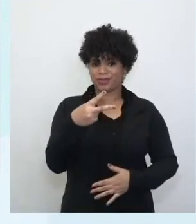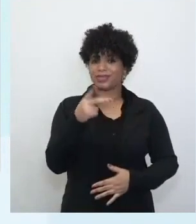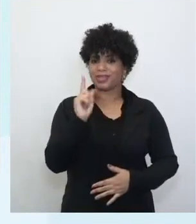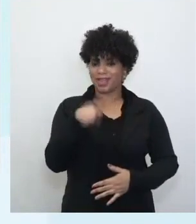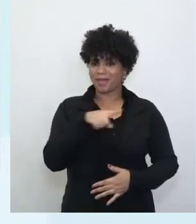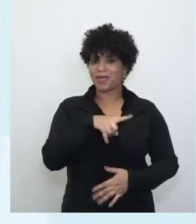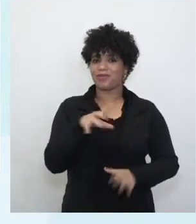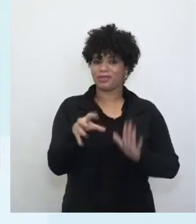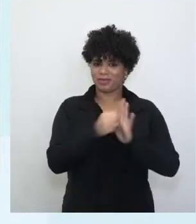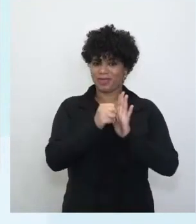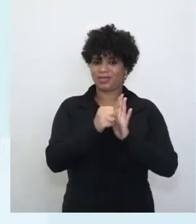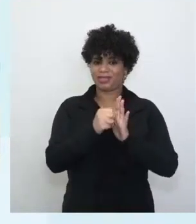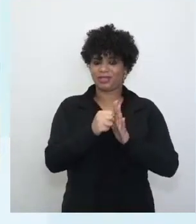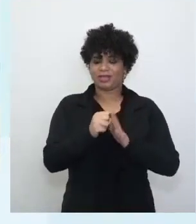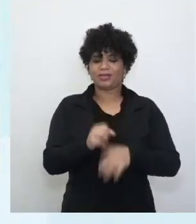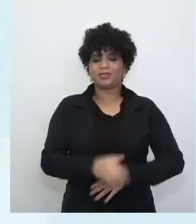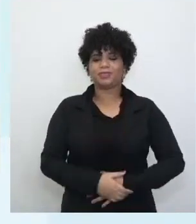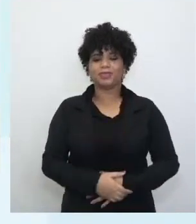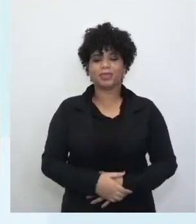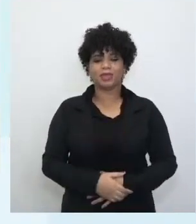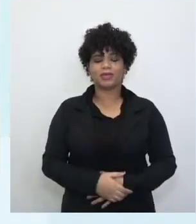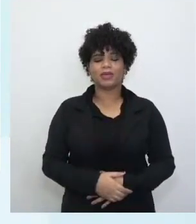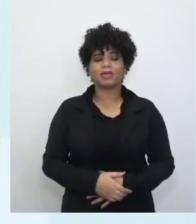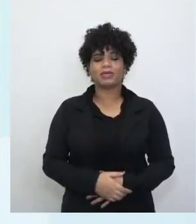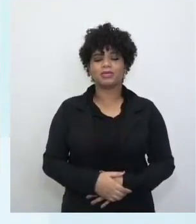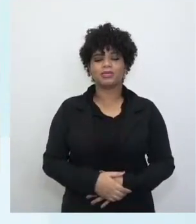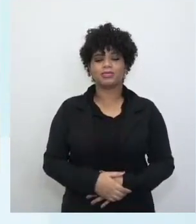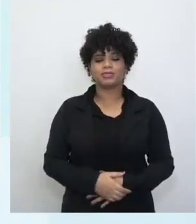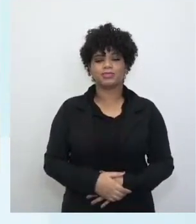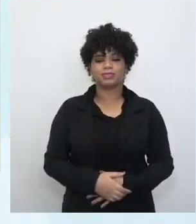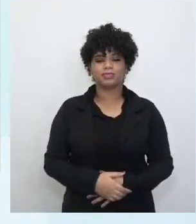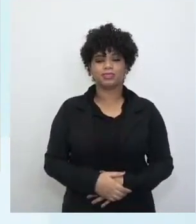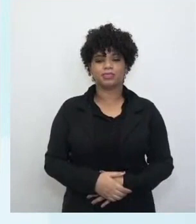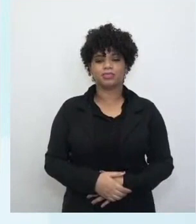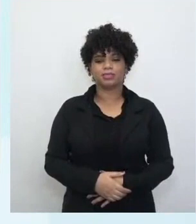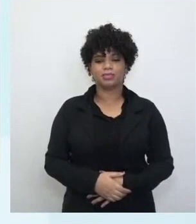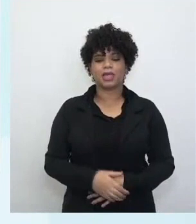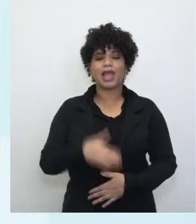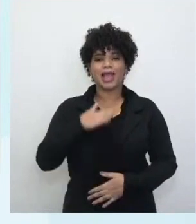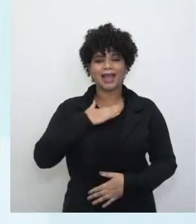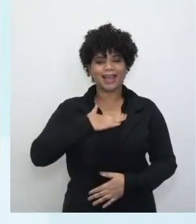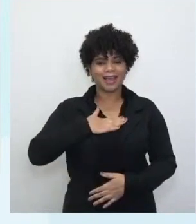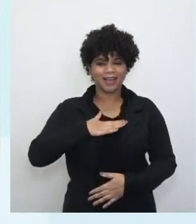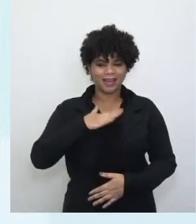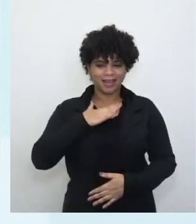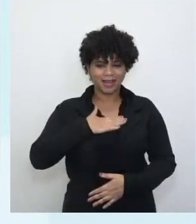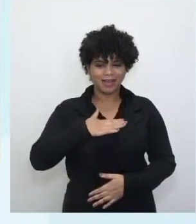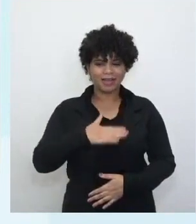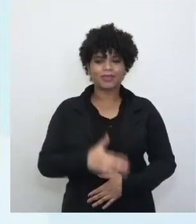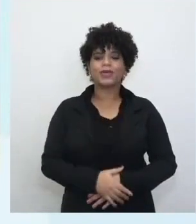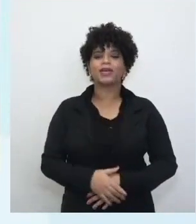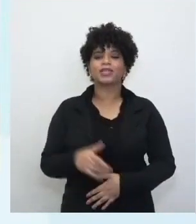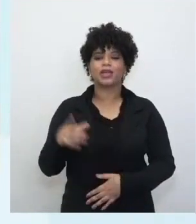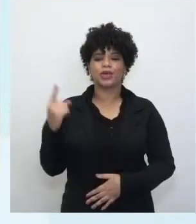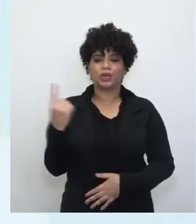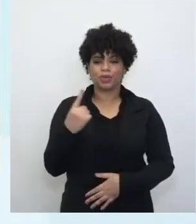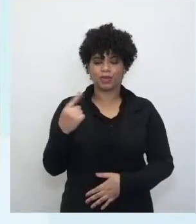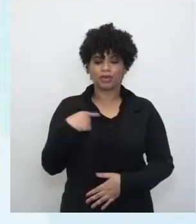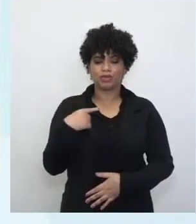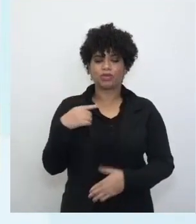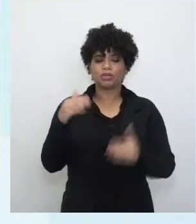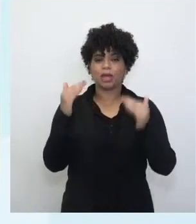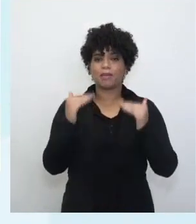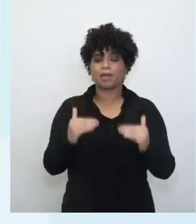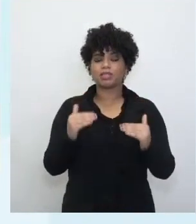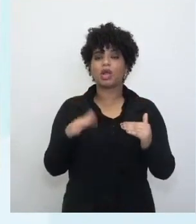preencher para fazer a conta, tá? Aí, com calma e tranquilidade. Primeiro coeficiente a gente abaixa, que